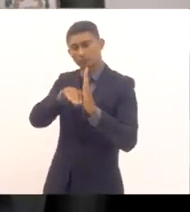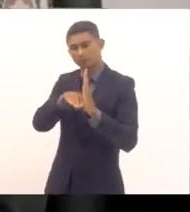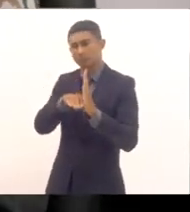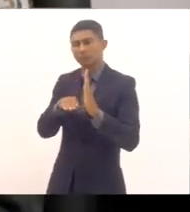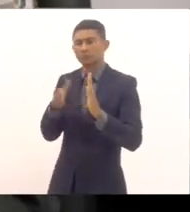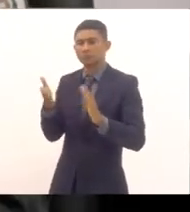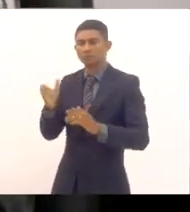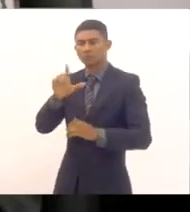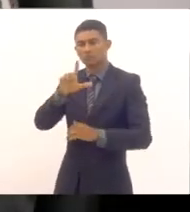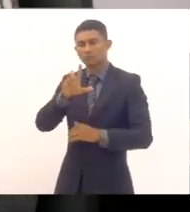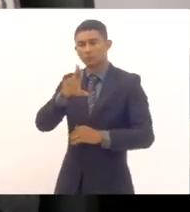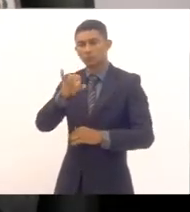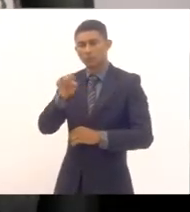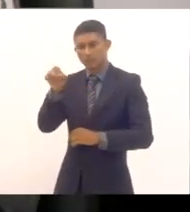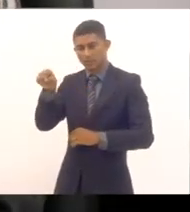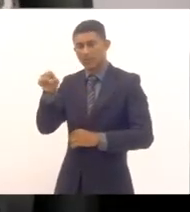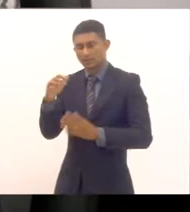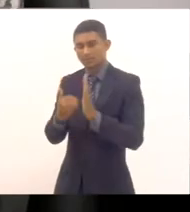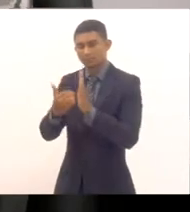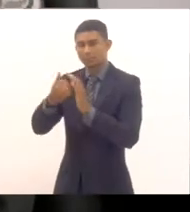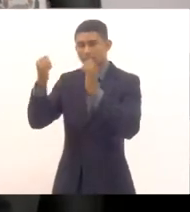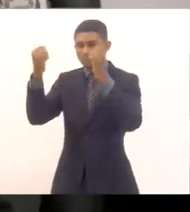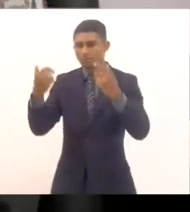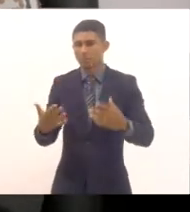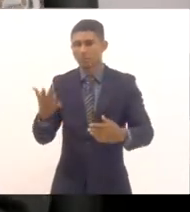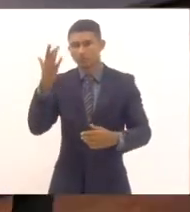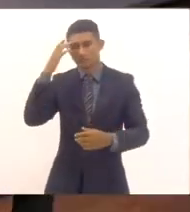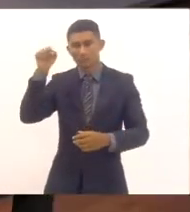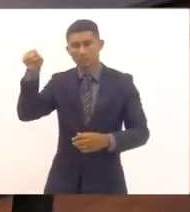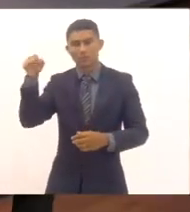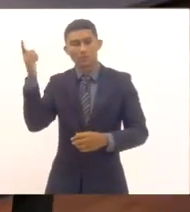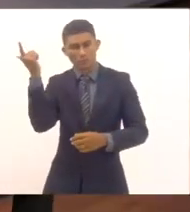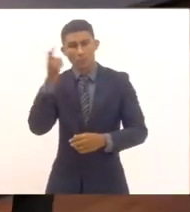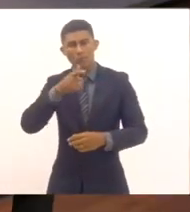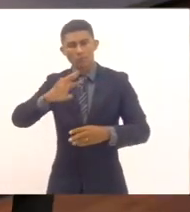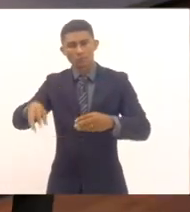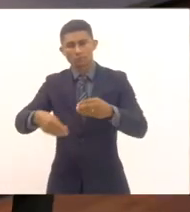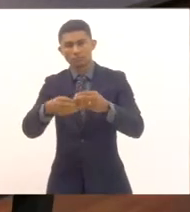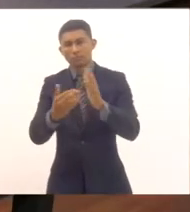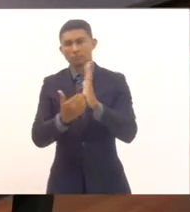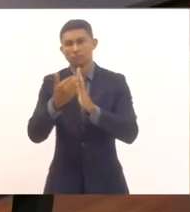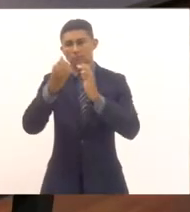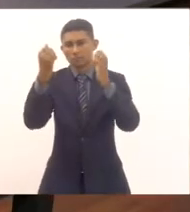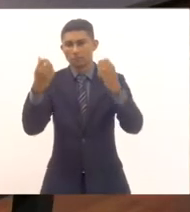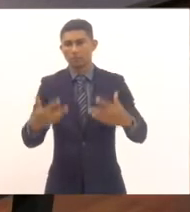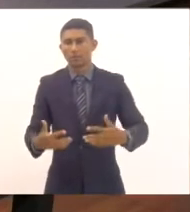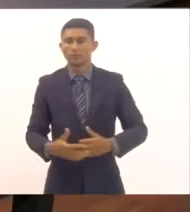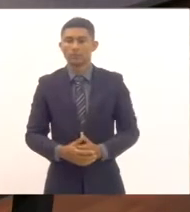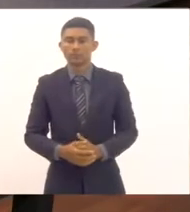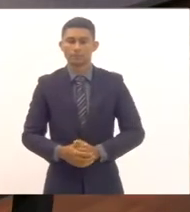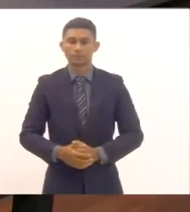já debatendo sobre isso não é isso eu acho que ele poderia trazer maiores detalhes